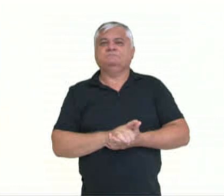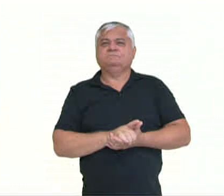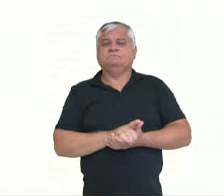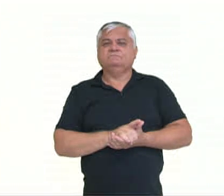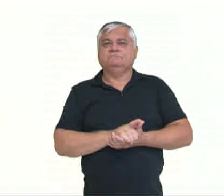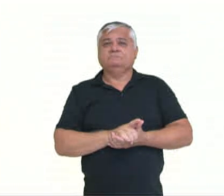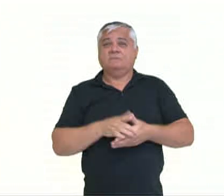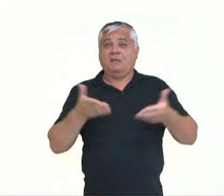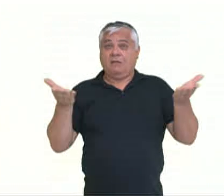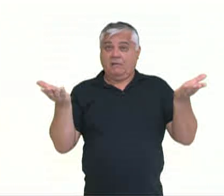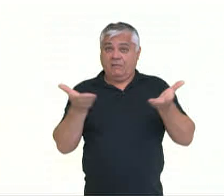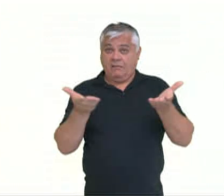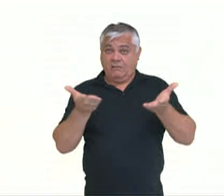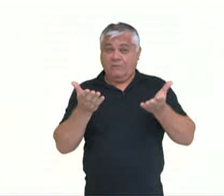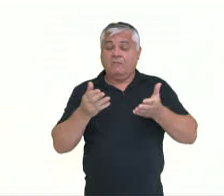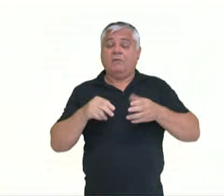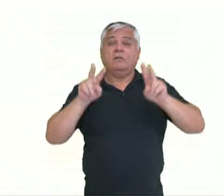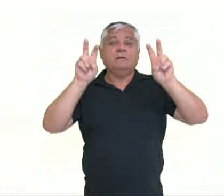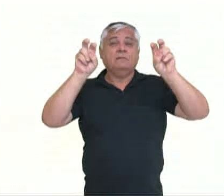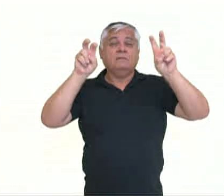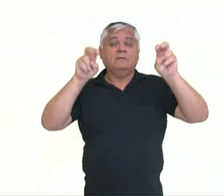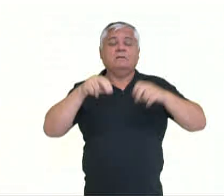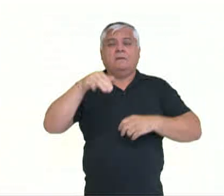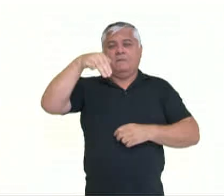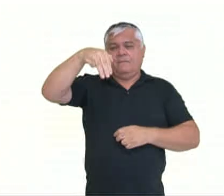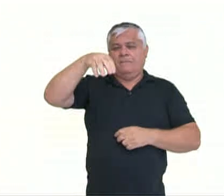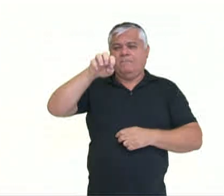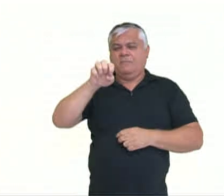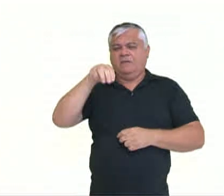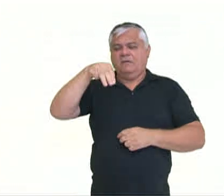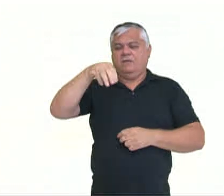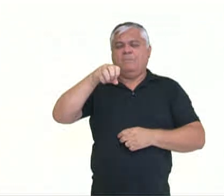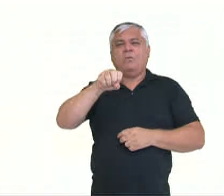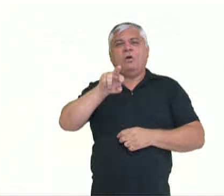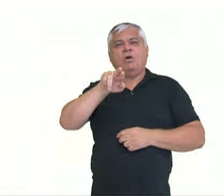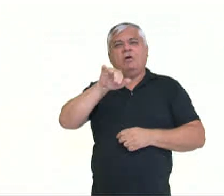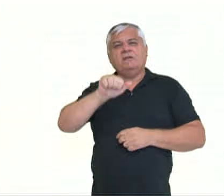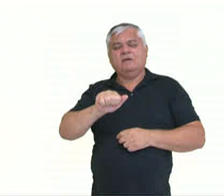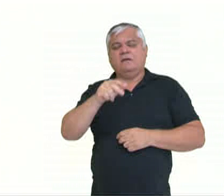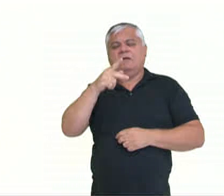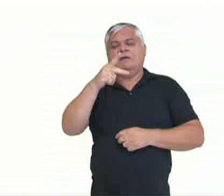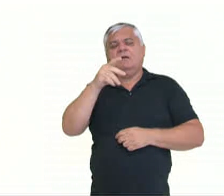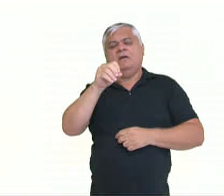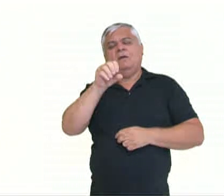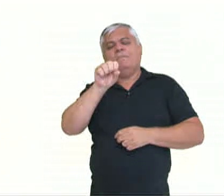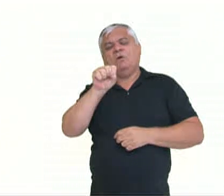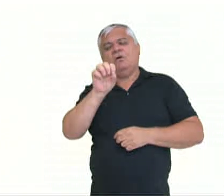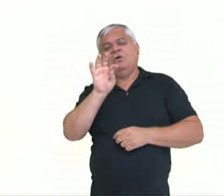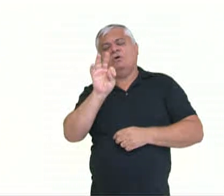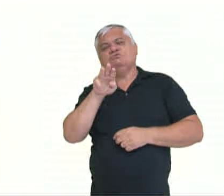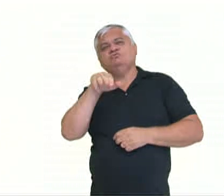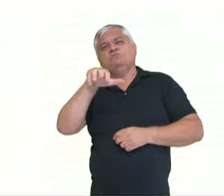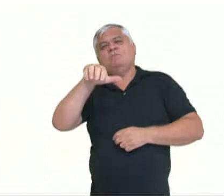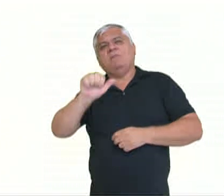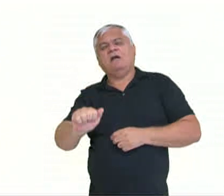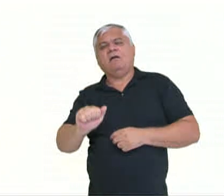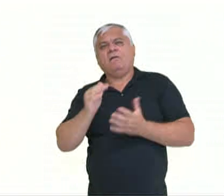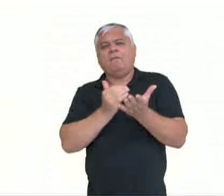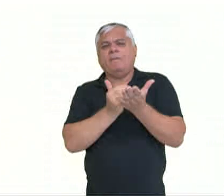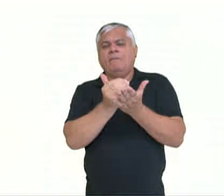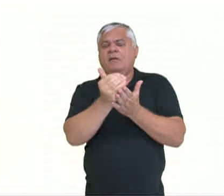Hoje vamos falar do Memórias Póstumas, um romance que começa de uma maneira